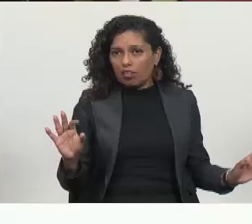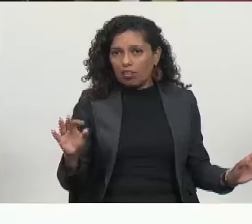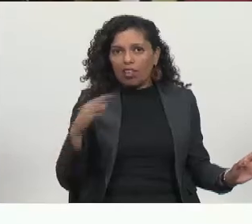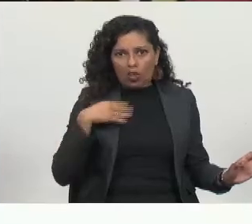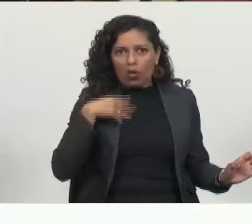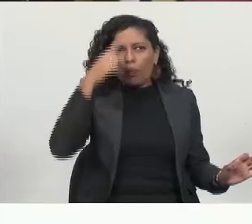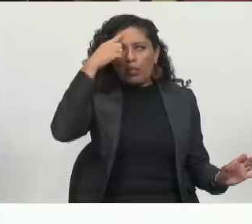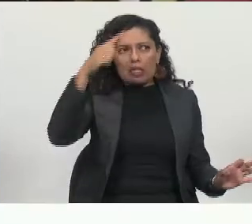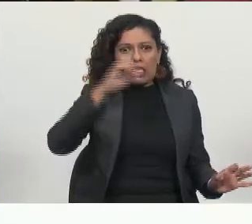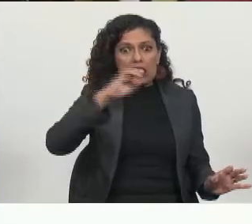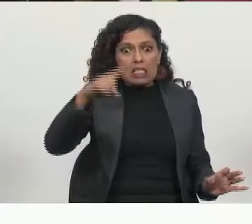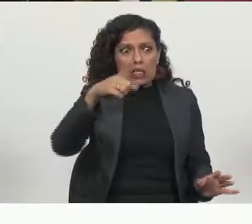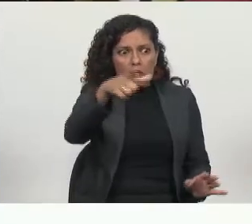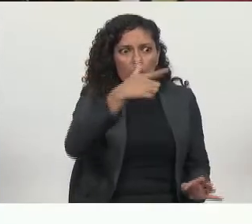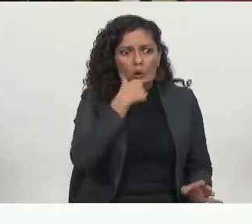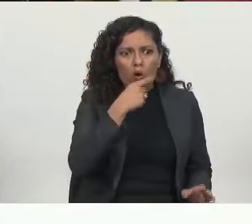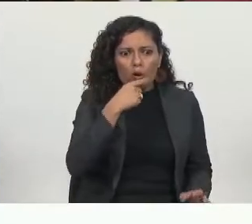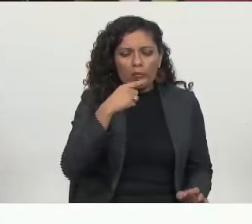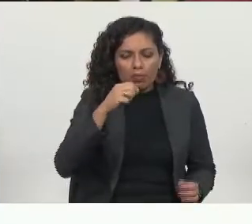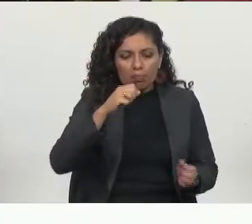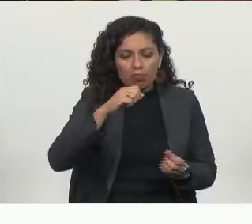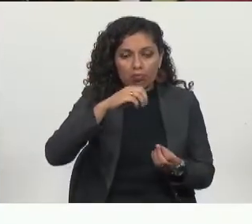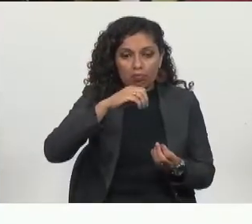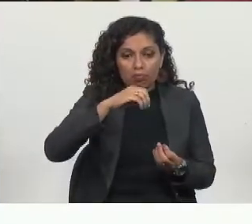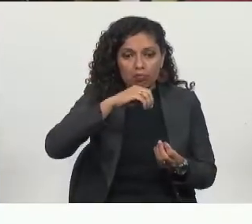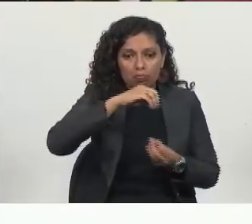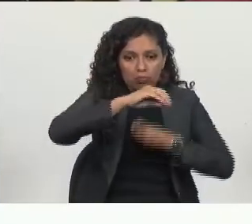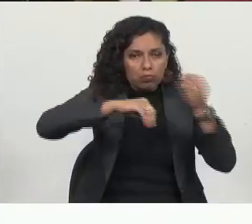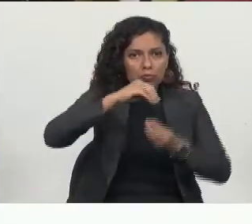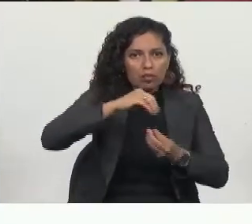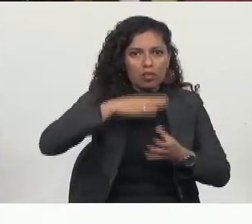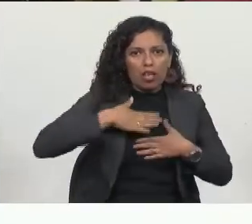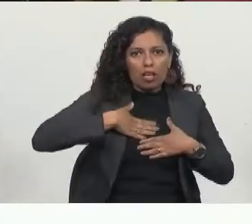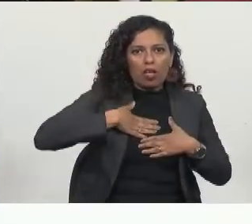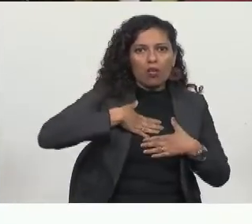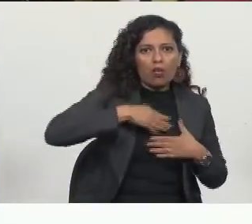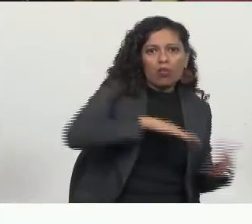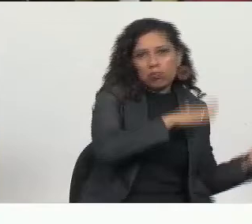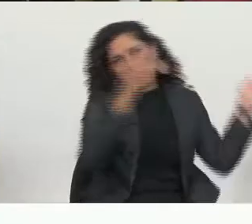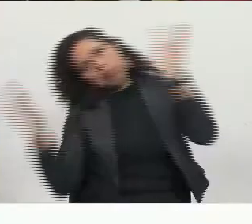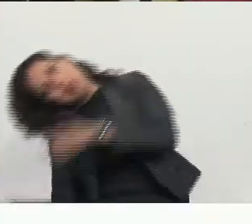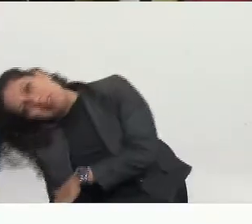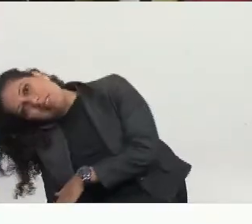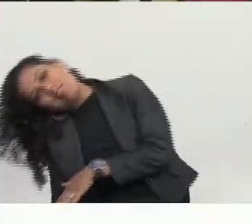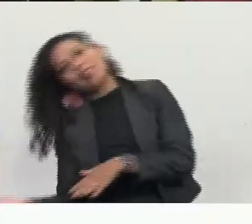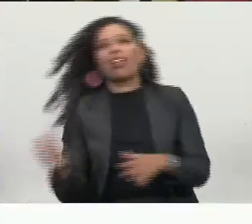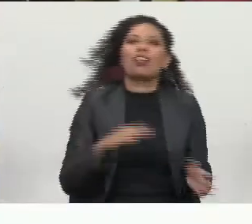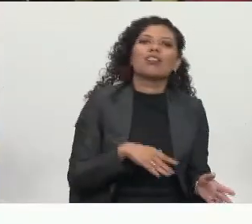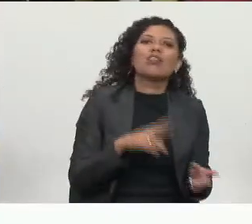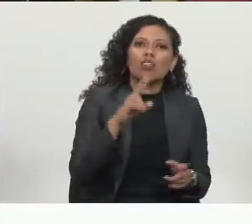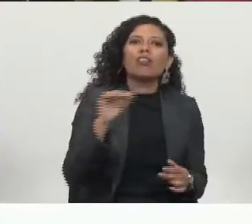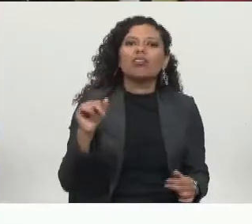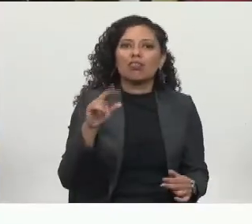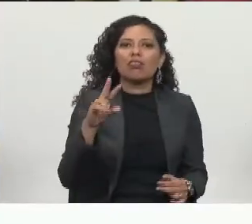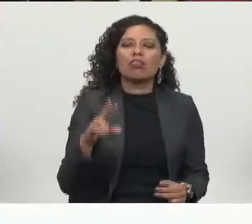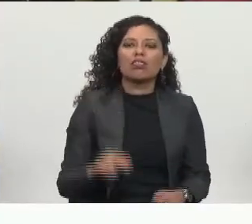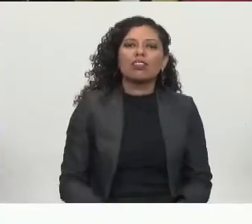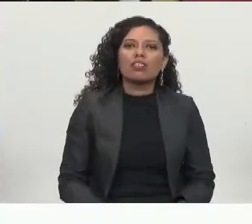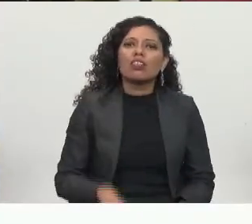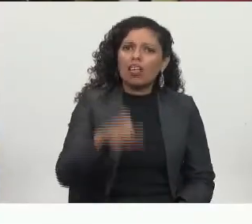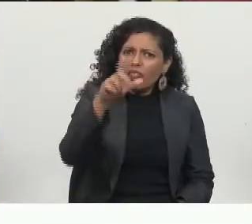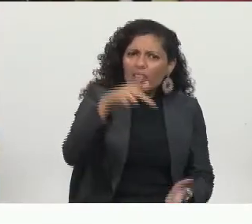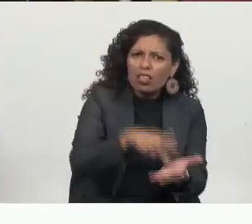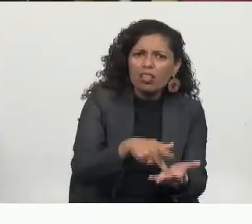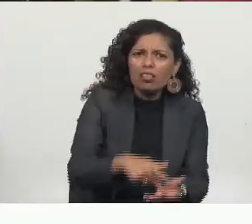um movimento que fosse me levar, que tivesse armado e fosse ferir algum tipo de... Foi assim mesmo, é?